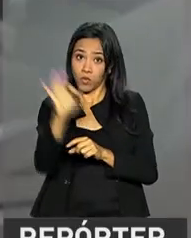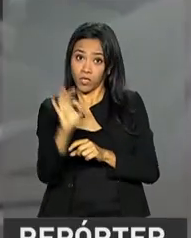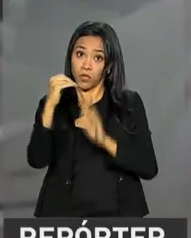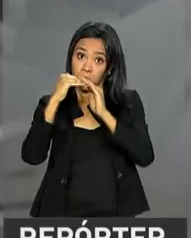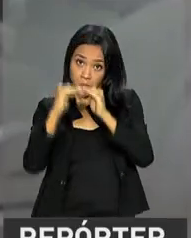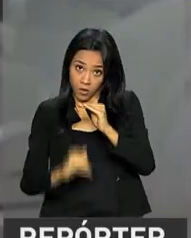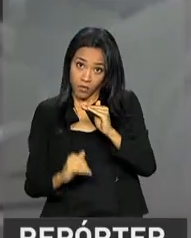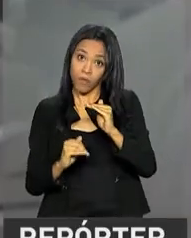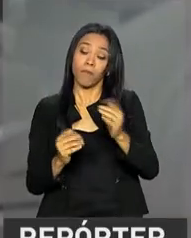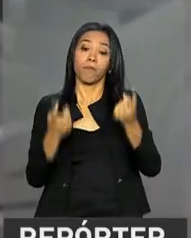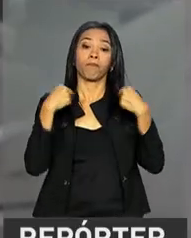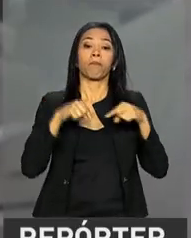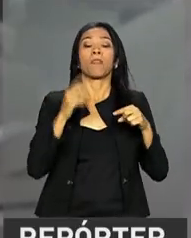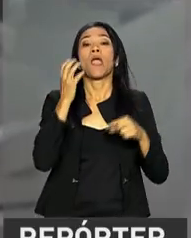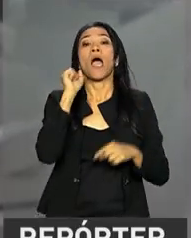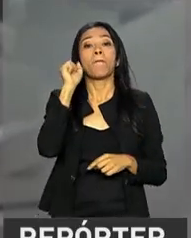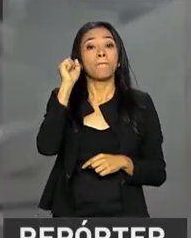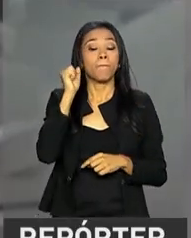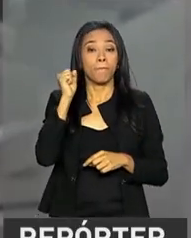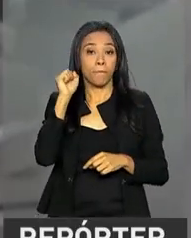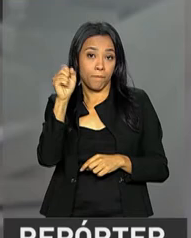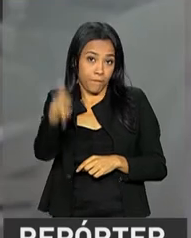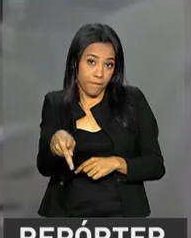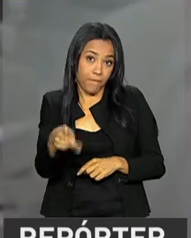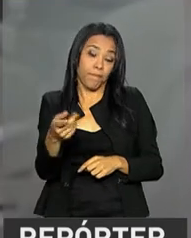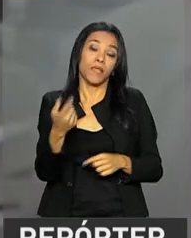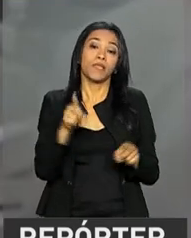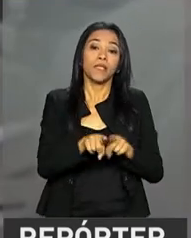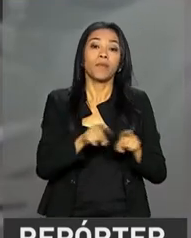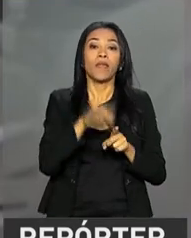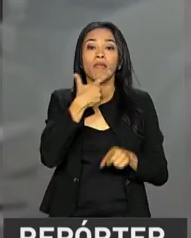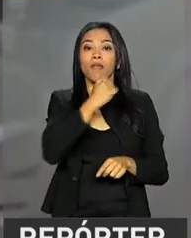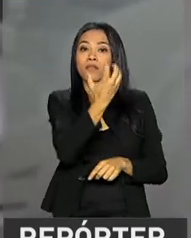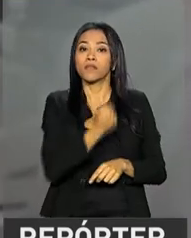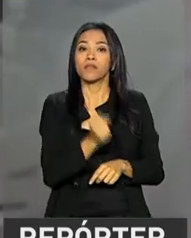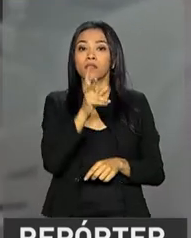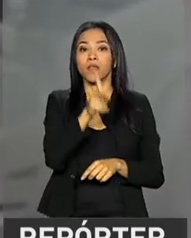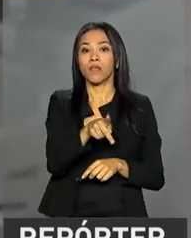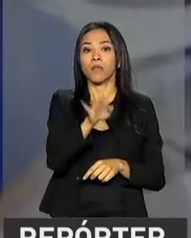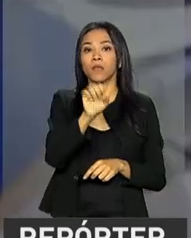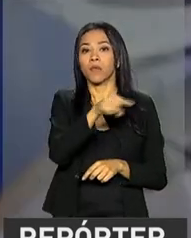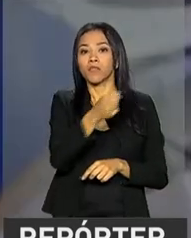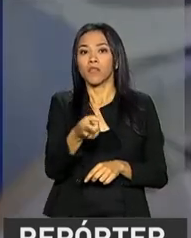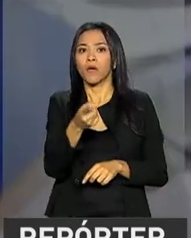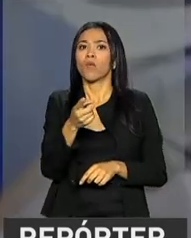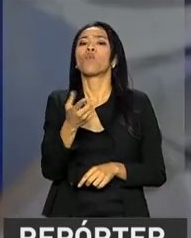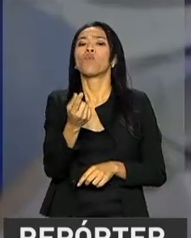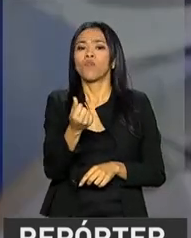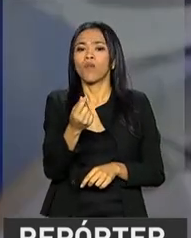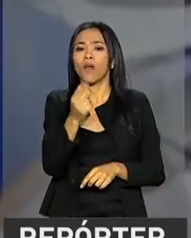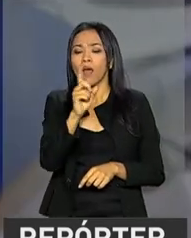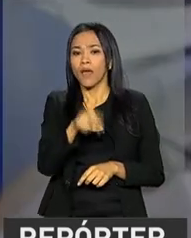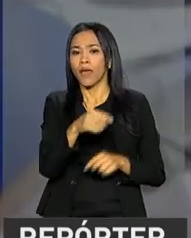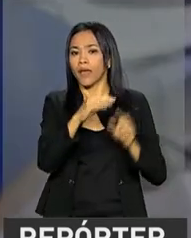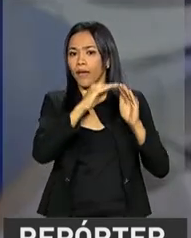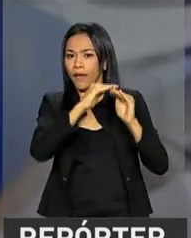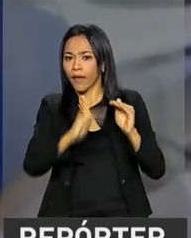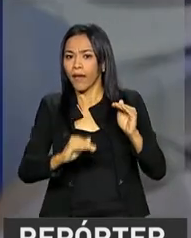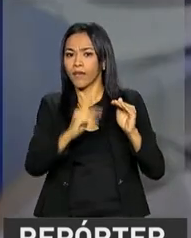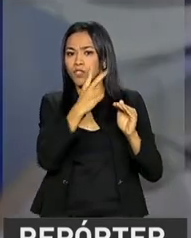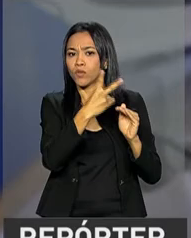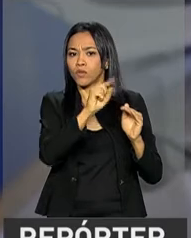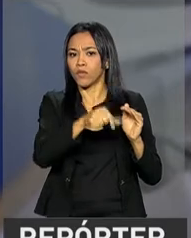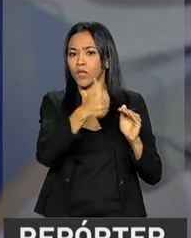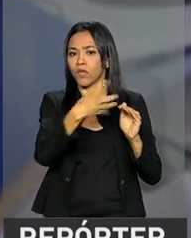já no caso dos aposentados e pensionistas a taxa máxima que pode ser cobrada cai de 2,14 por cento